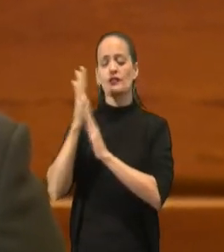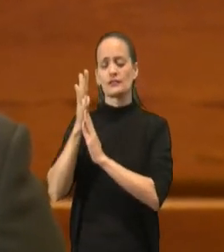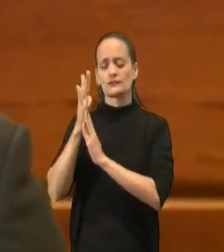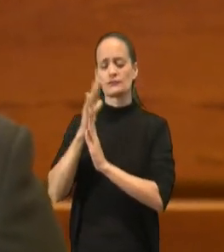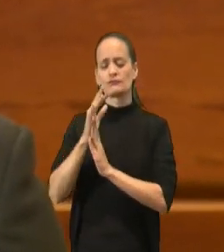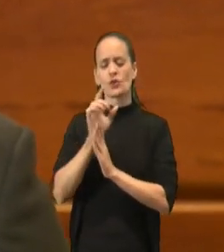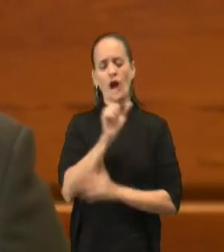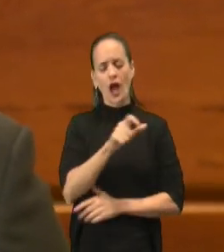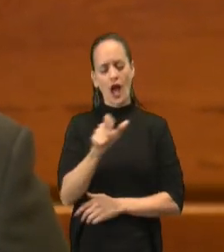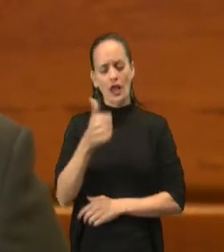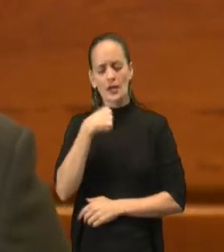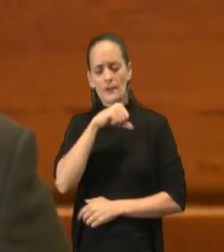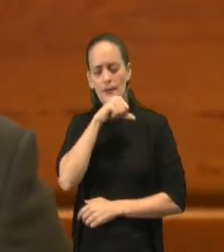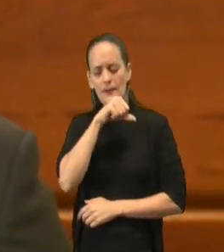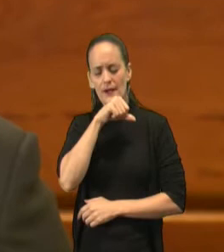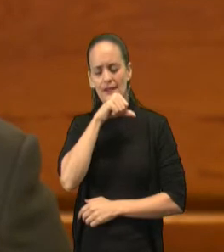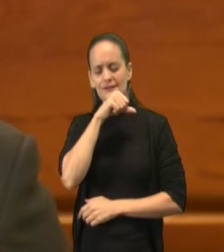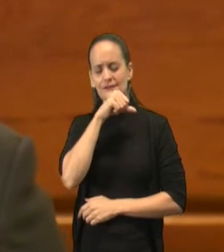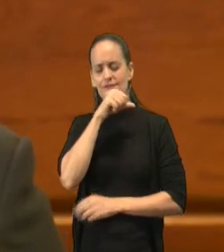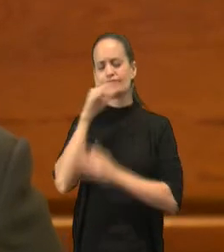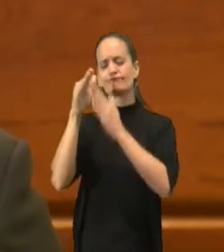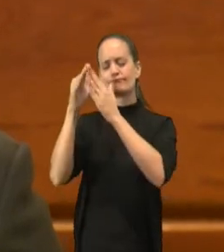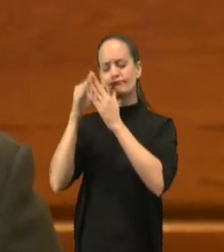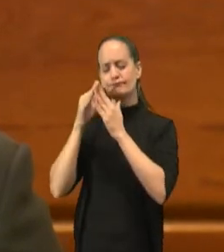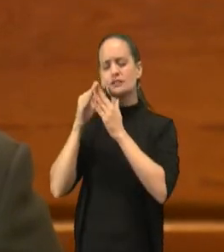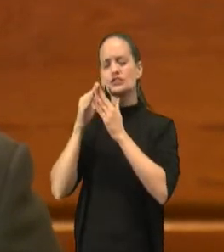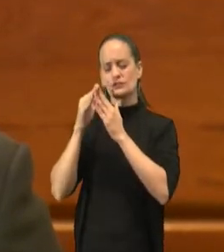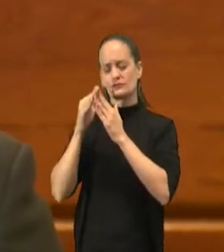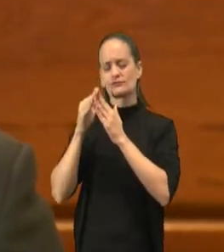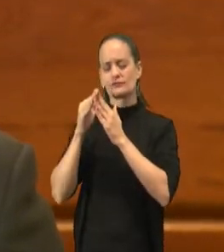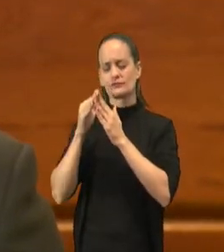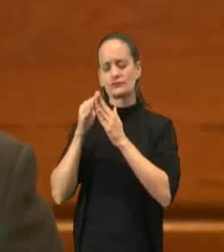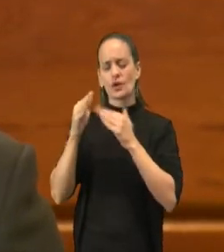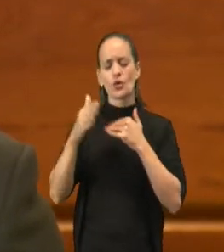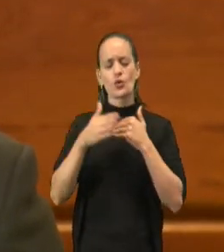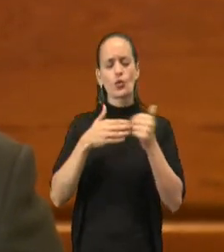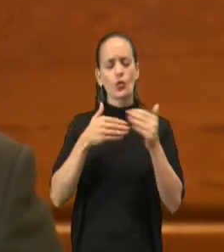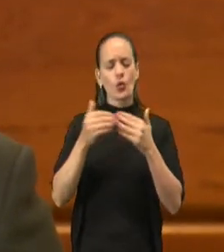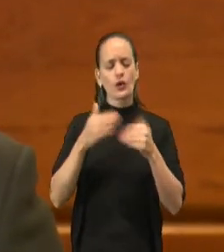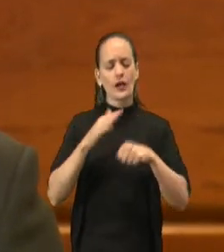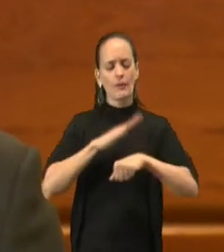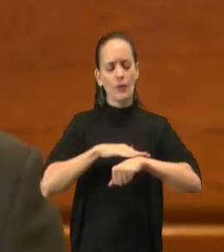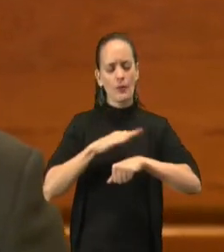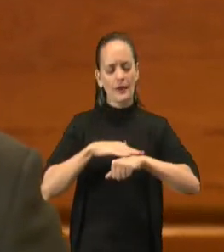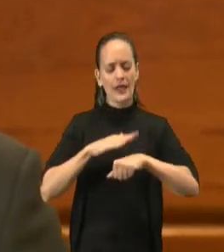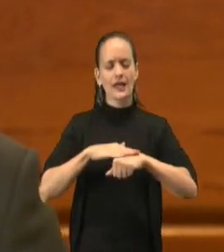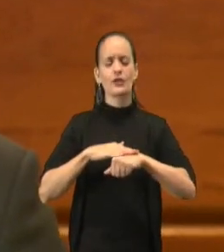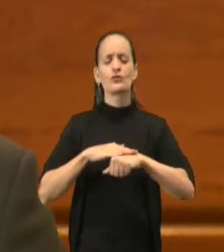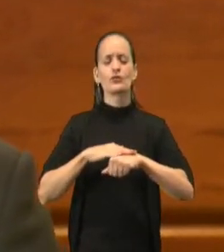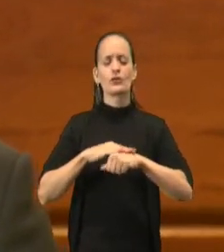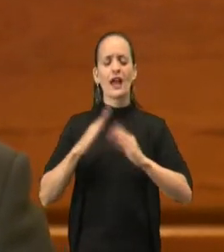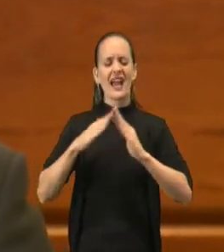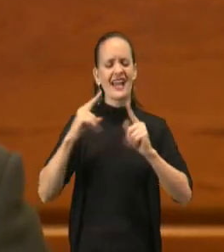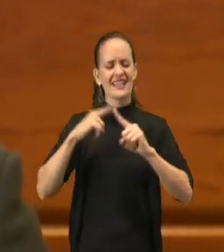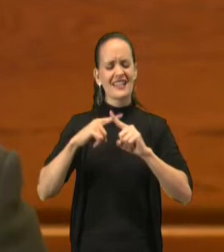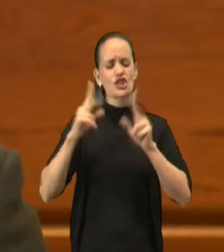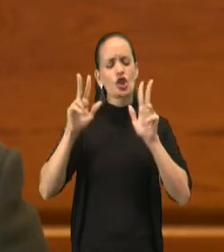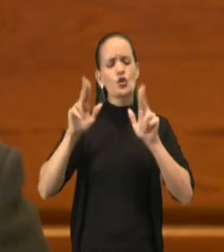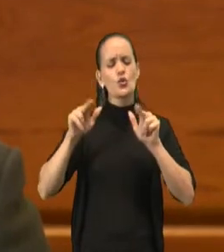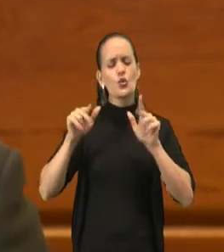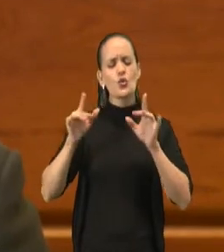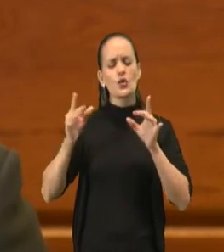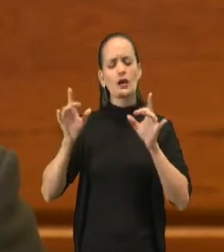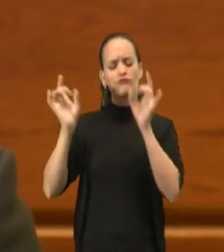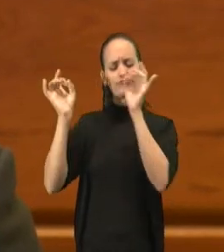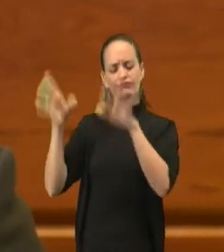uma delas e te pedimos, Senhor, que tua Igreja, em qualquer momento, em qualquer situação, nunca deixe de te servir